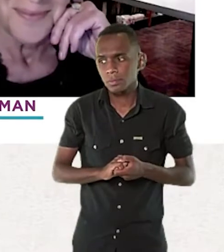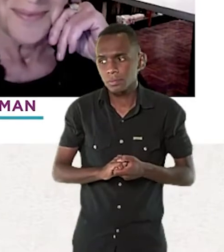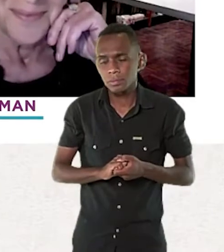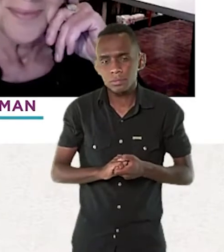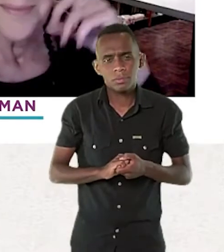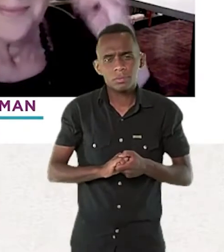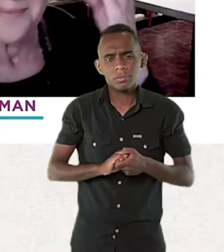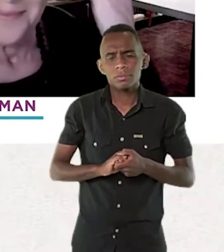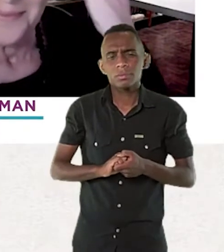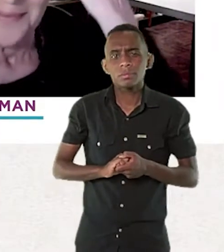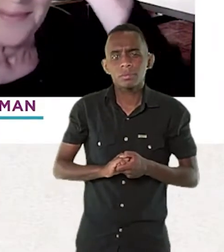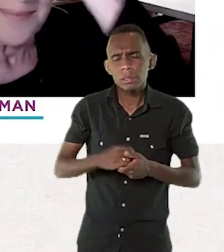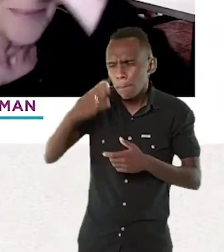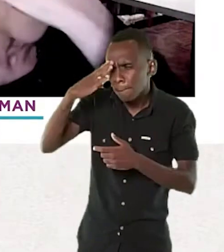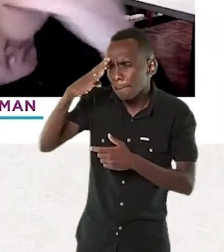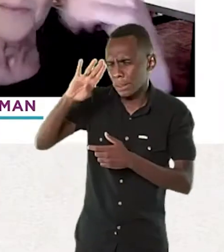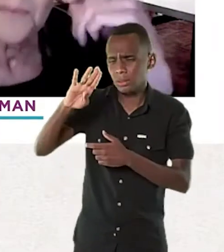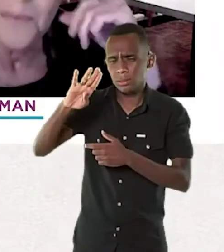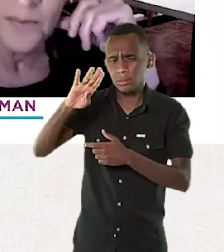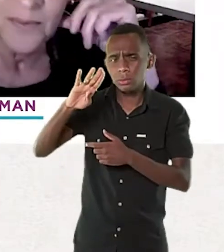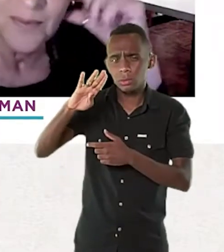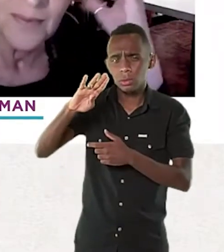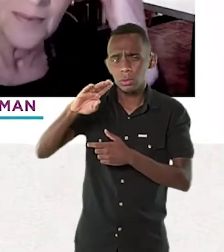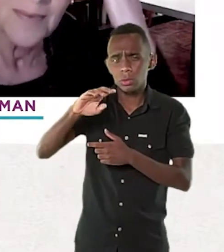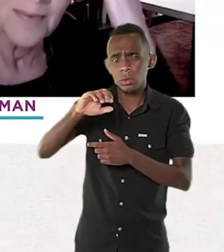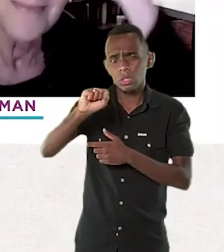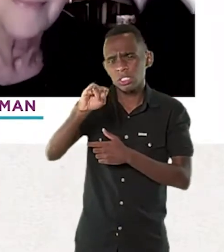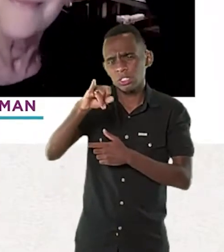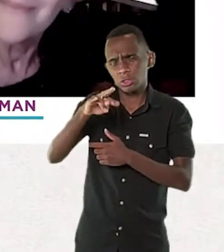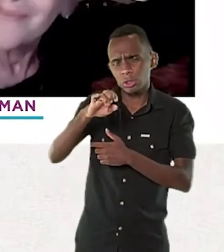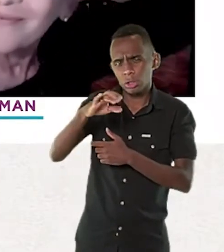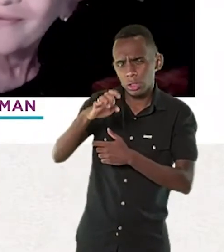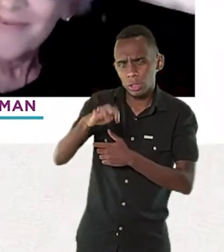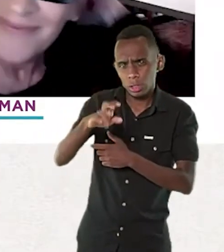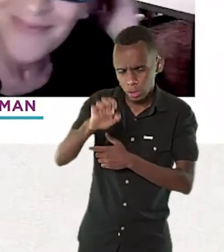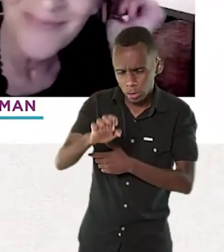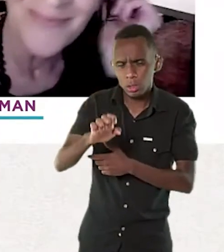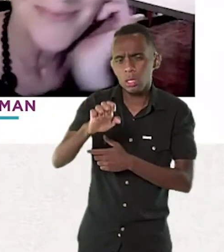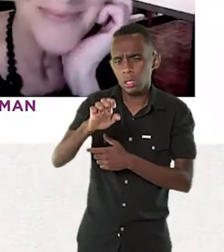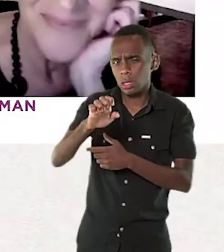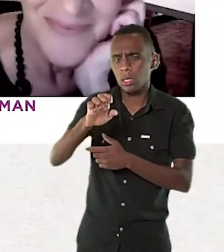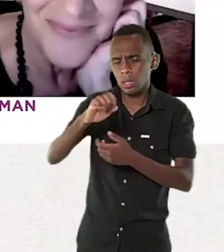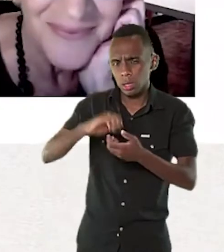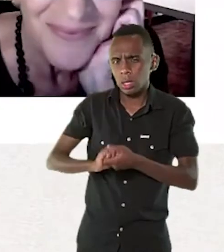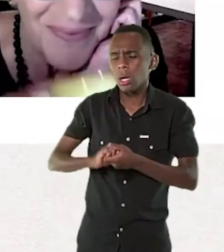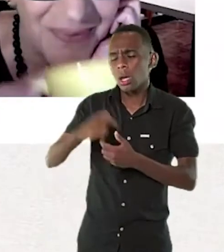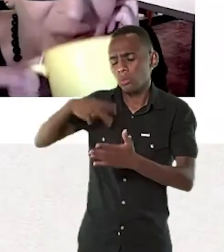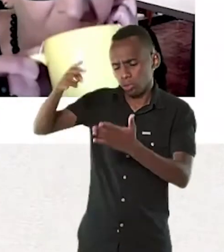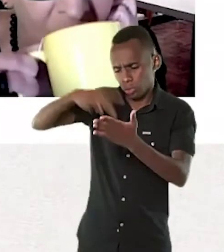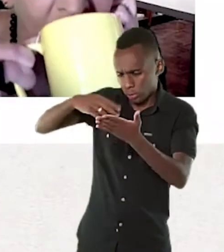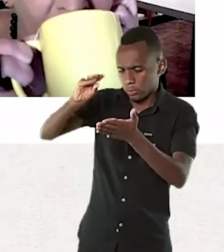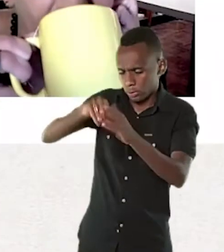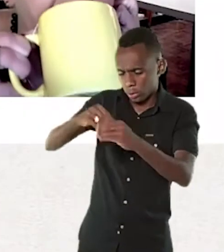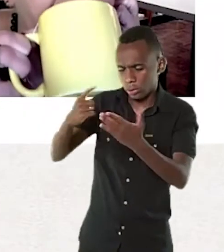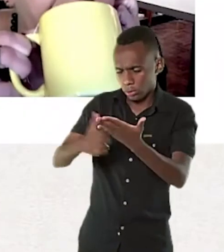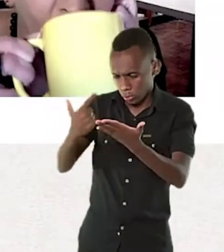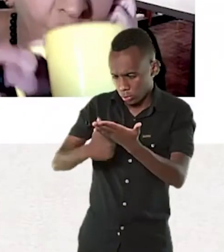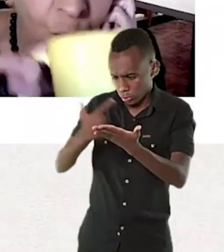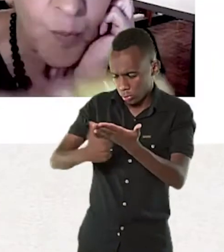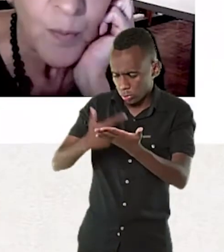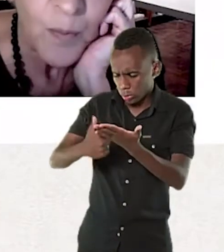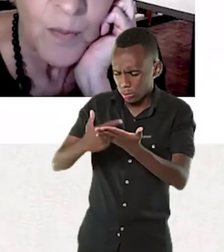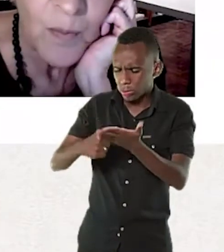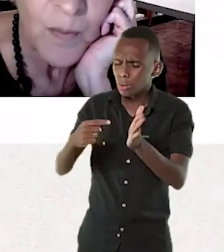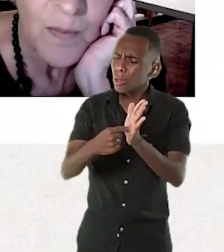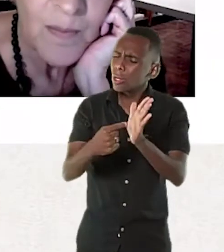coisa. Principalmente porque o sticker, aí já estou fazendo uma digressão em cima da leitura do seu livro, ele